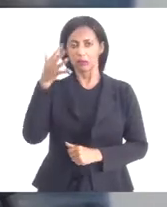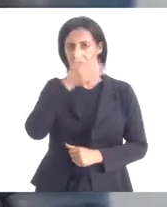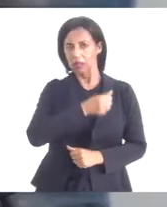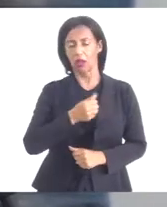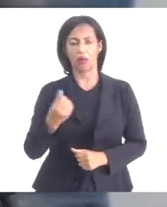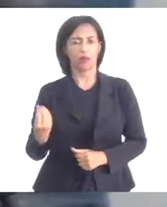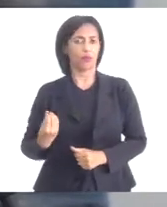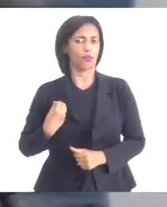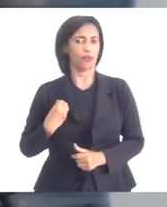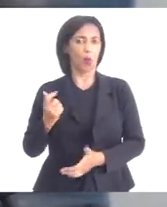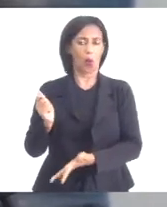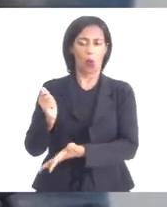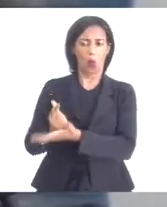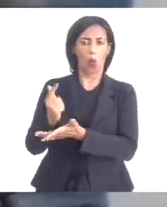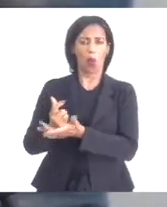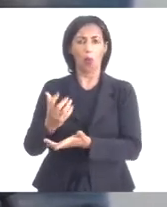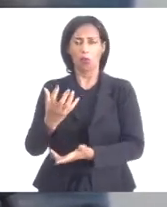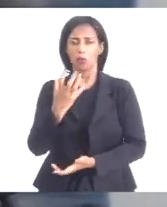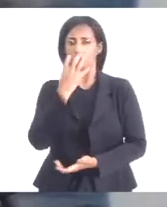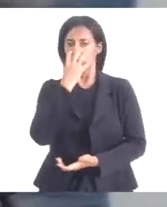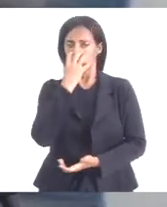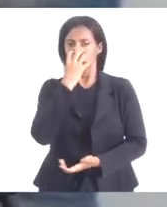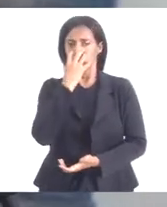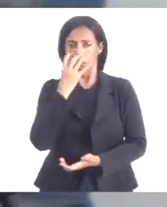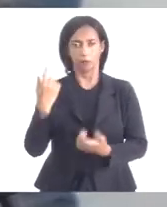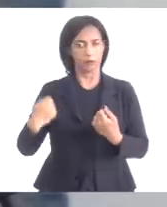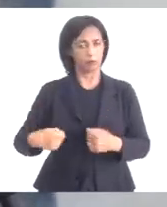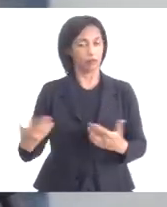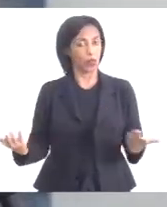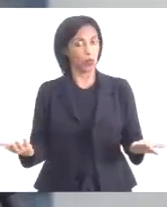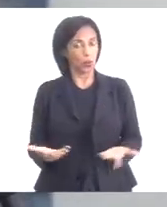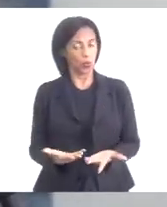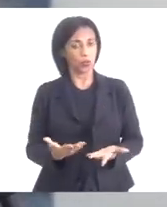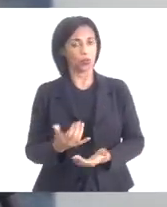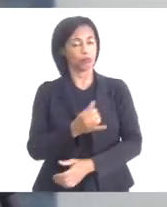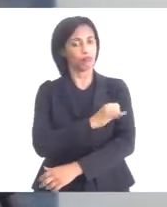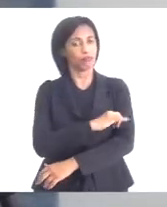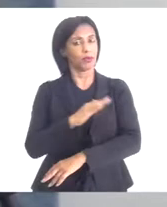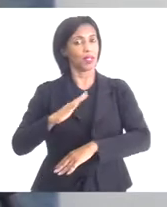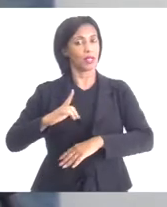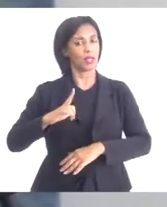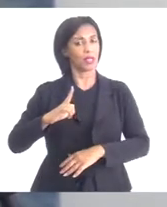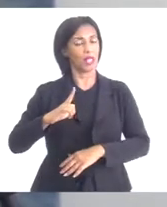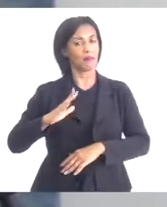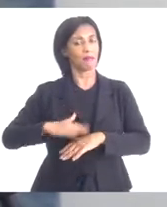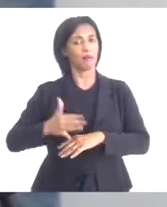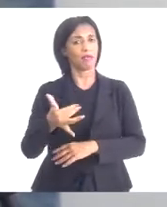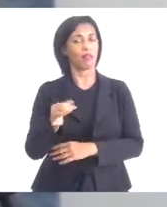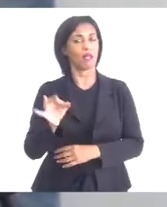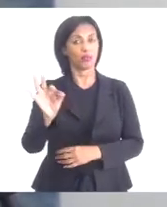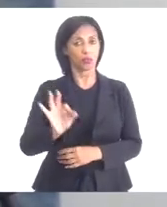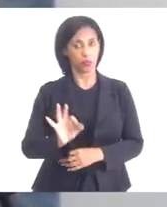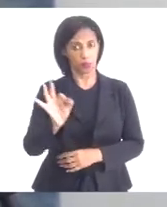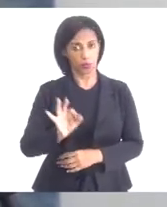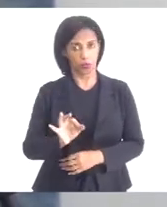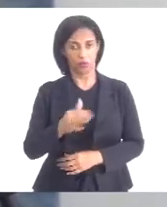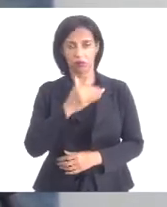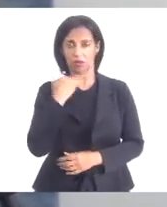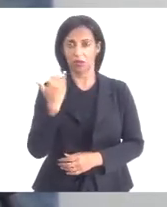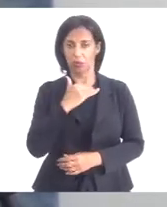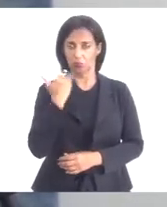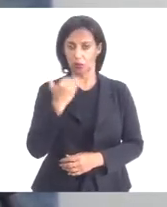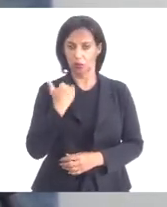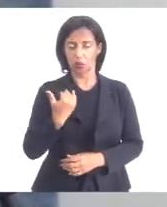vidas como a compra de respiradores Então hoje o Rio de Janeiro tem mais de 10 por cento das